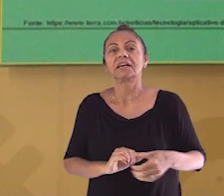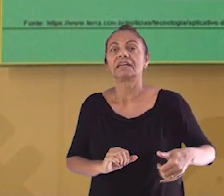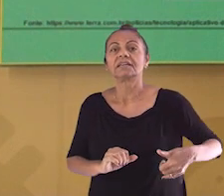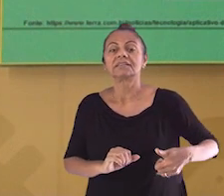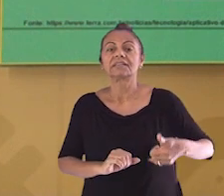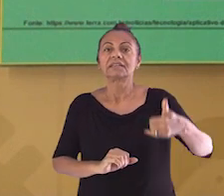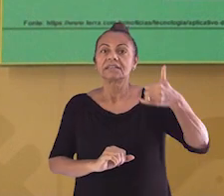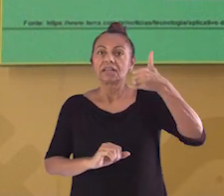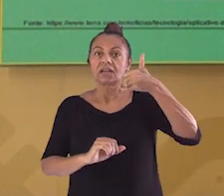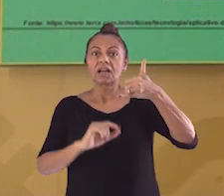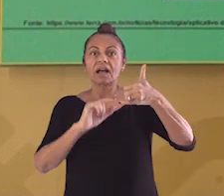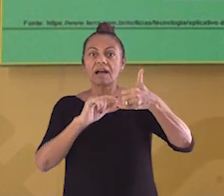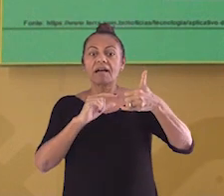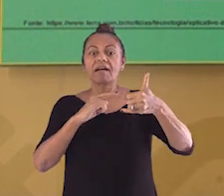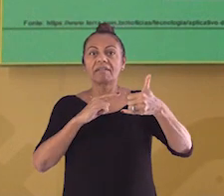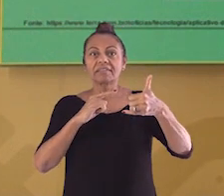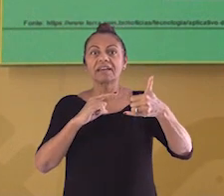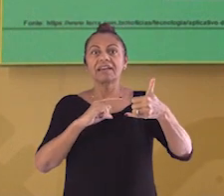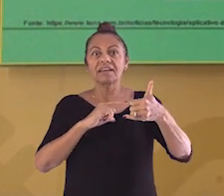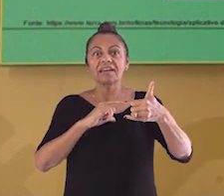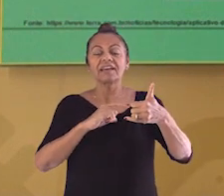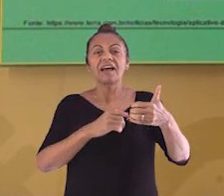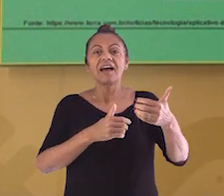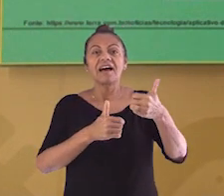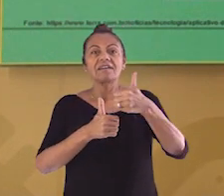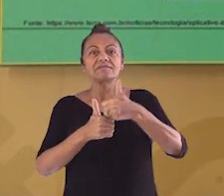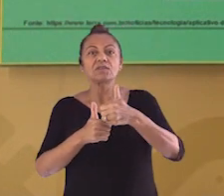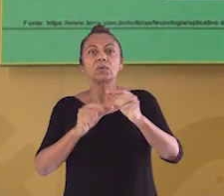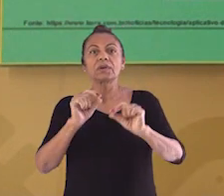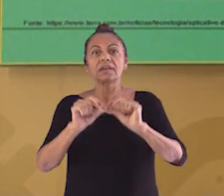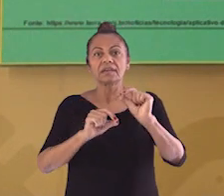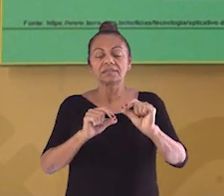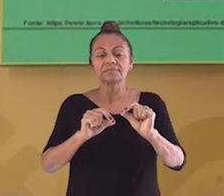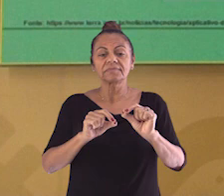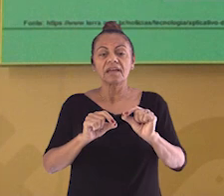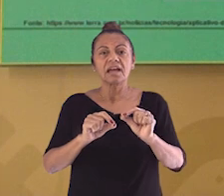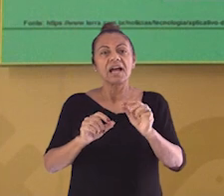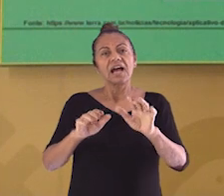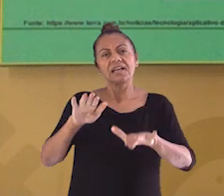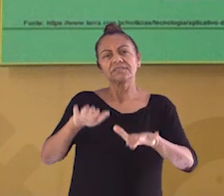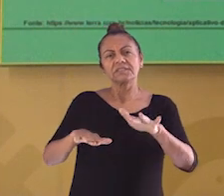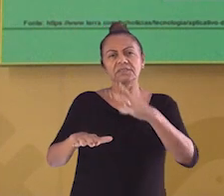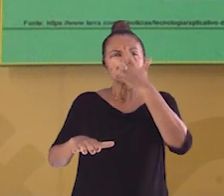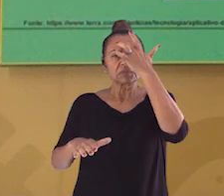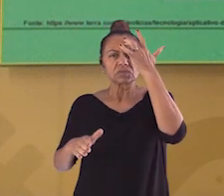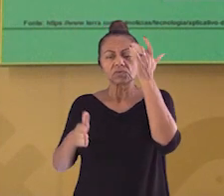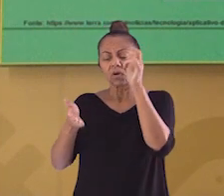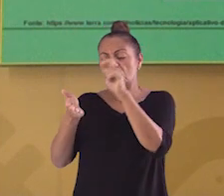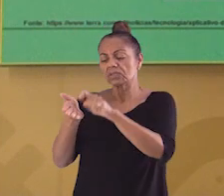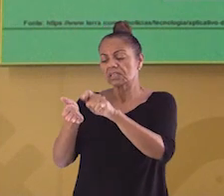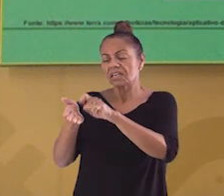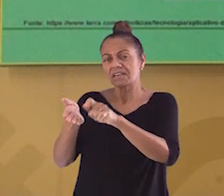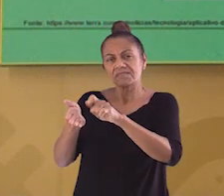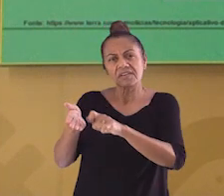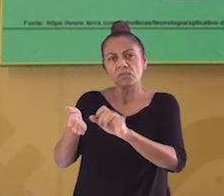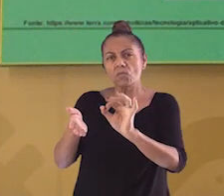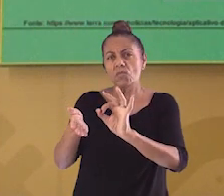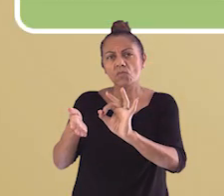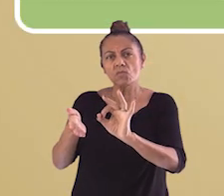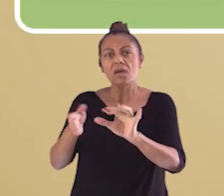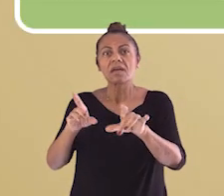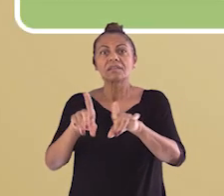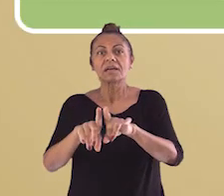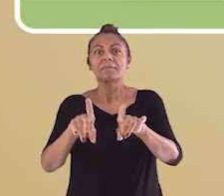um assistente virtual. E isso ajuda pessoas que não sabem ler e escrever e ajuda os deficientes